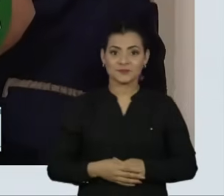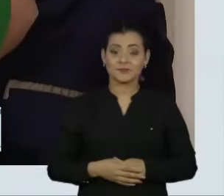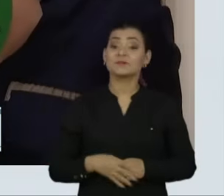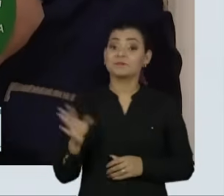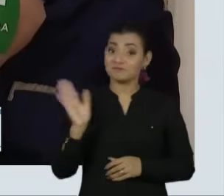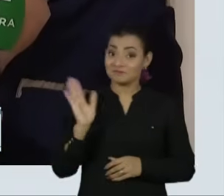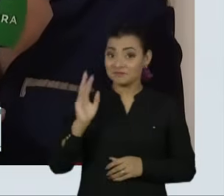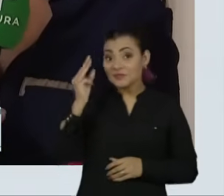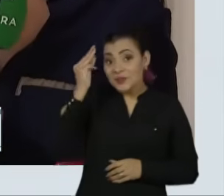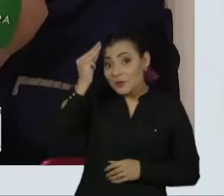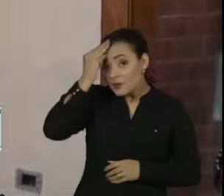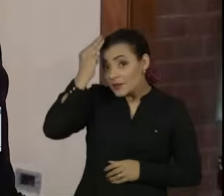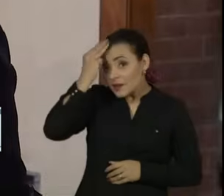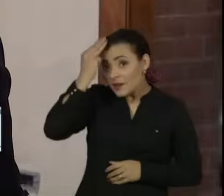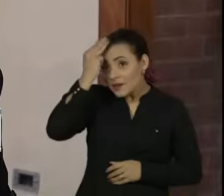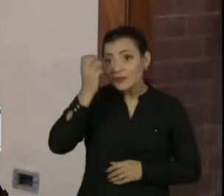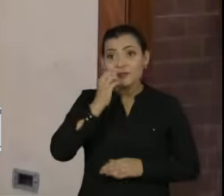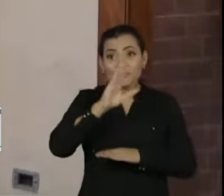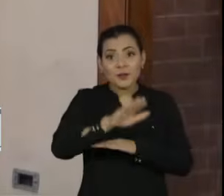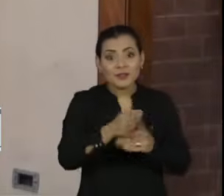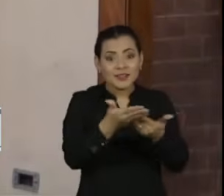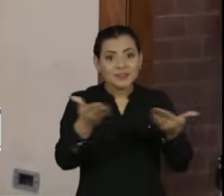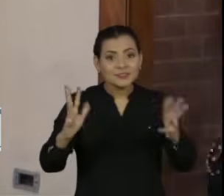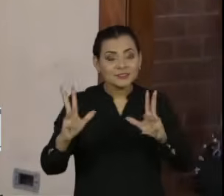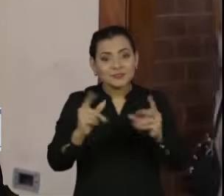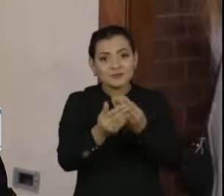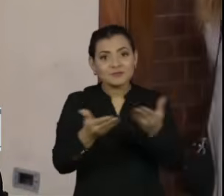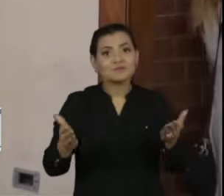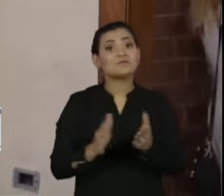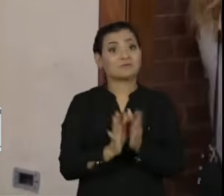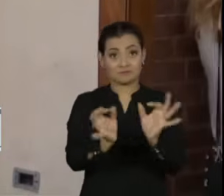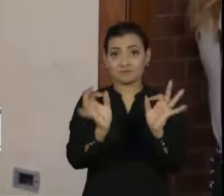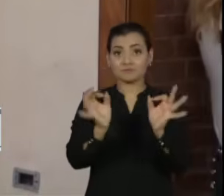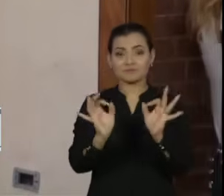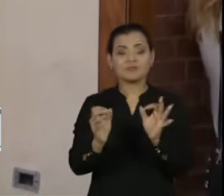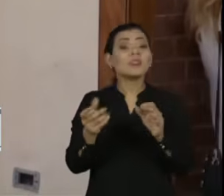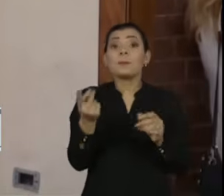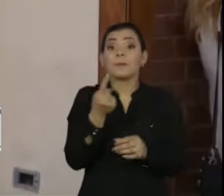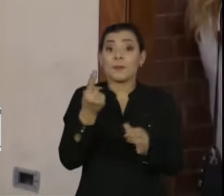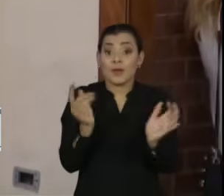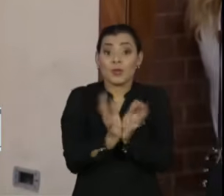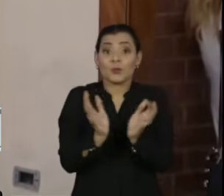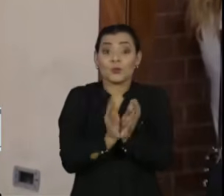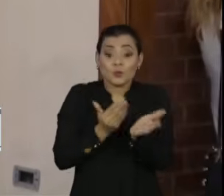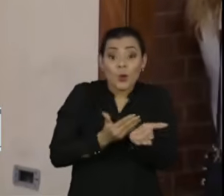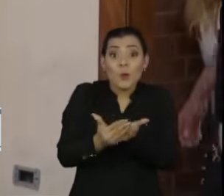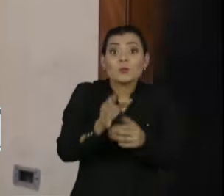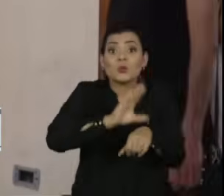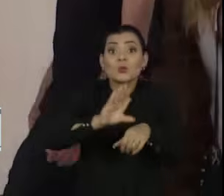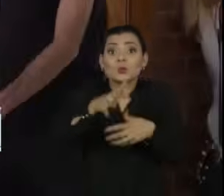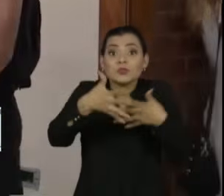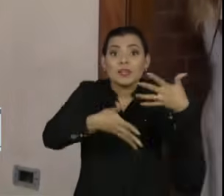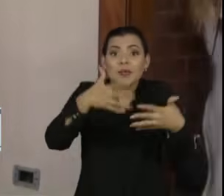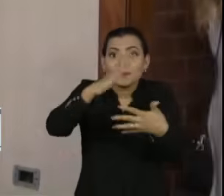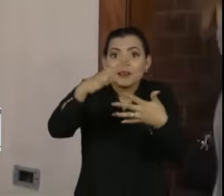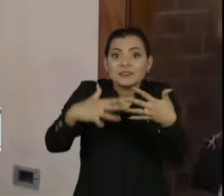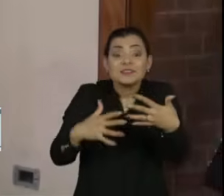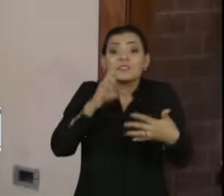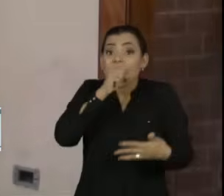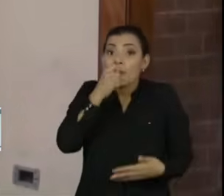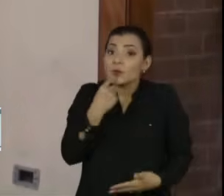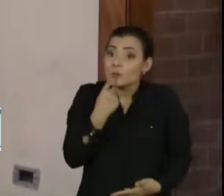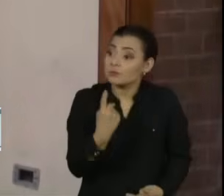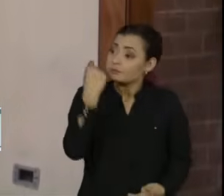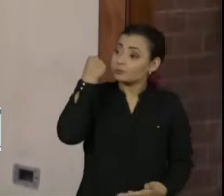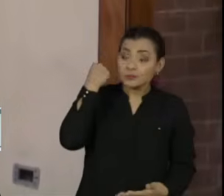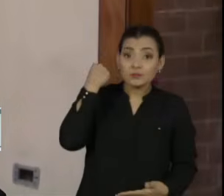Oi, Aldo, uma boa tarde a você, boa tarde a todos. Bom, a primeira turma começou esse curso no último sábado.